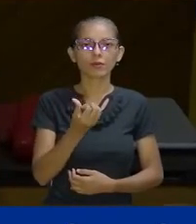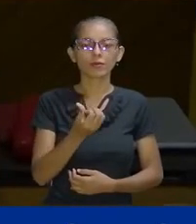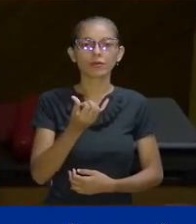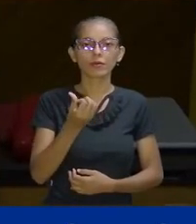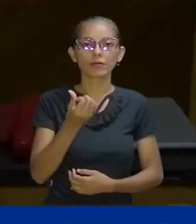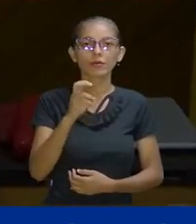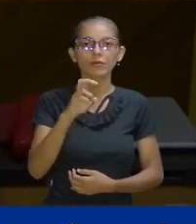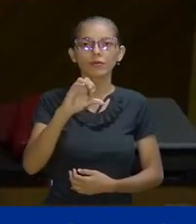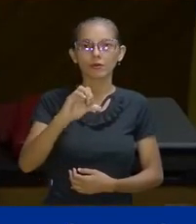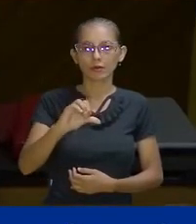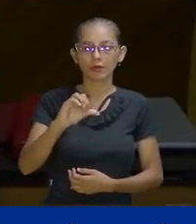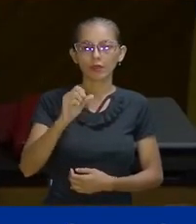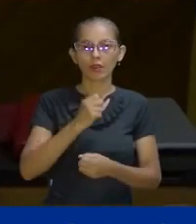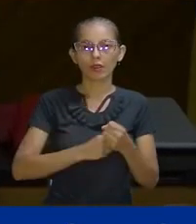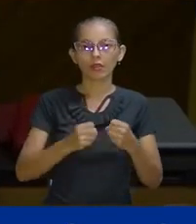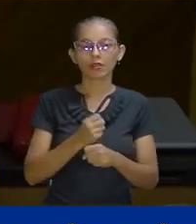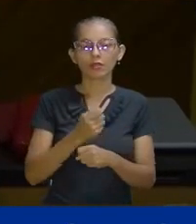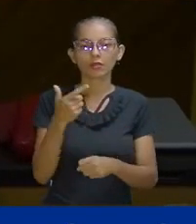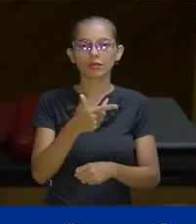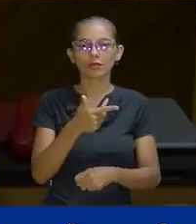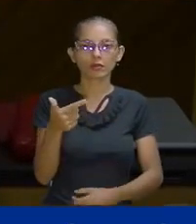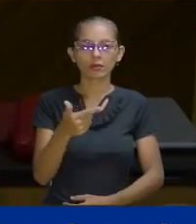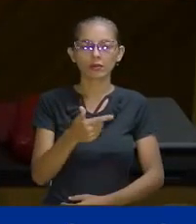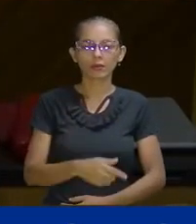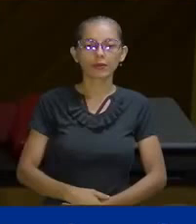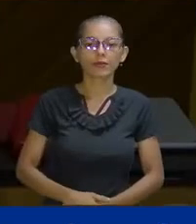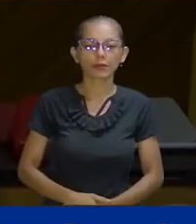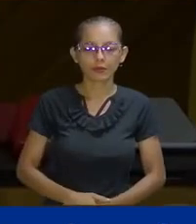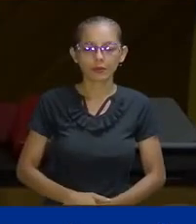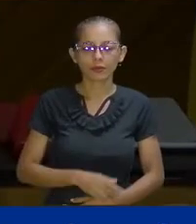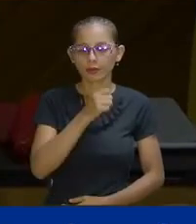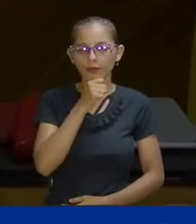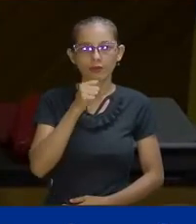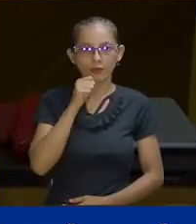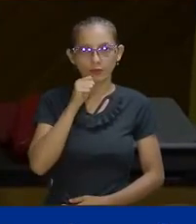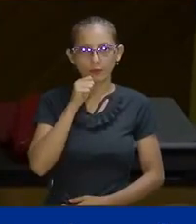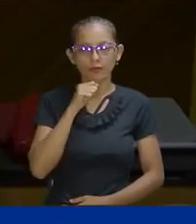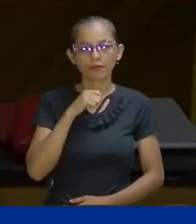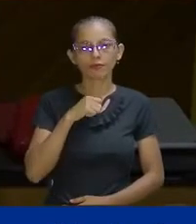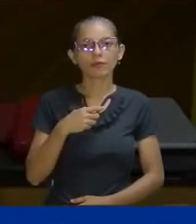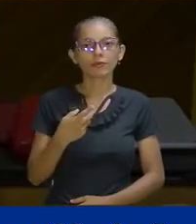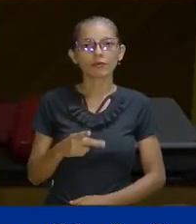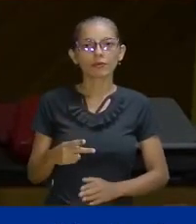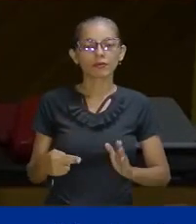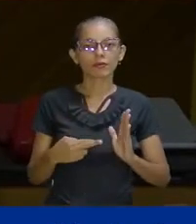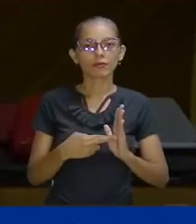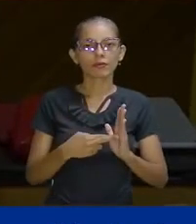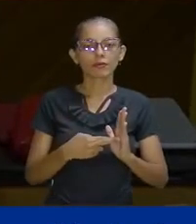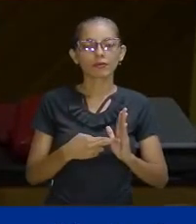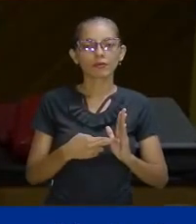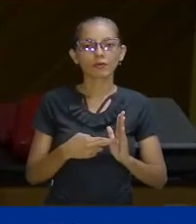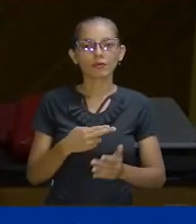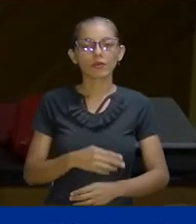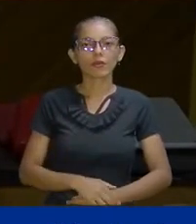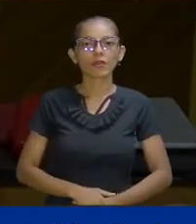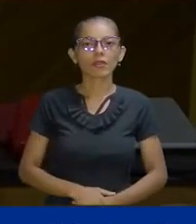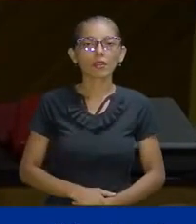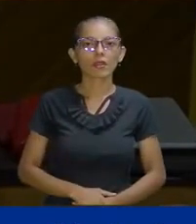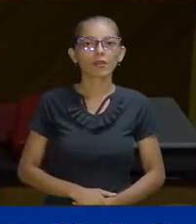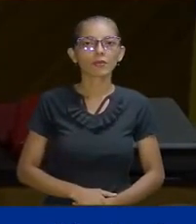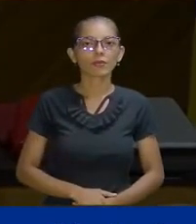601.659 de 2022, origem Macapá, relator o corregedor regional eleitoral, desembargador Carlos Antônio.